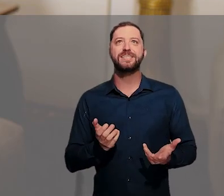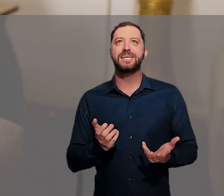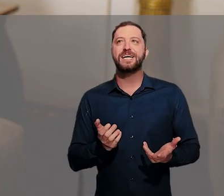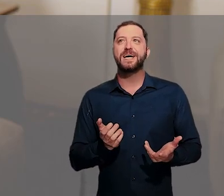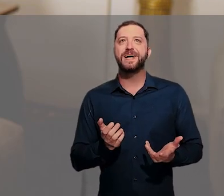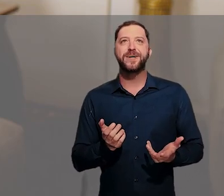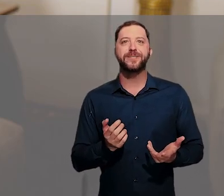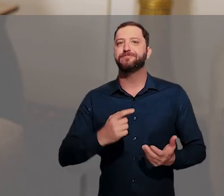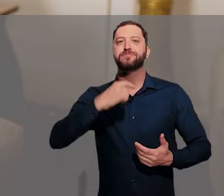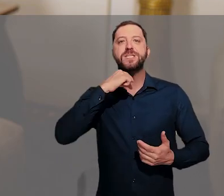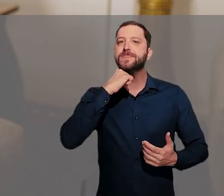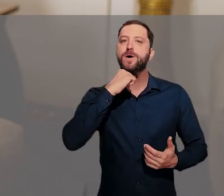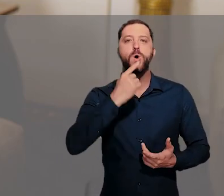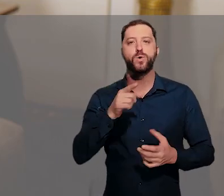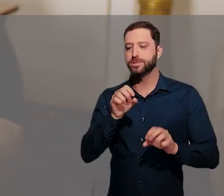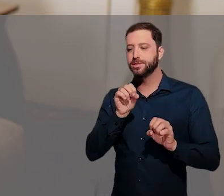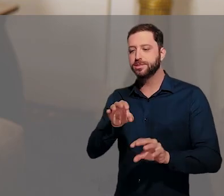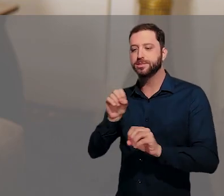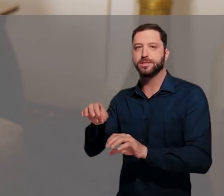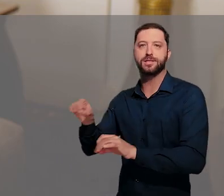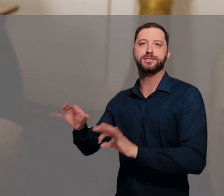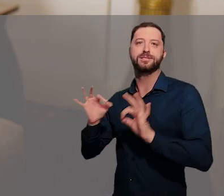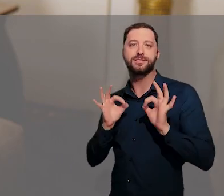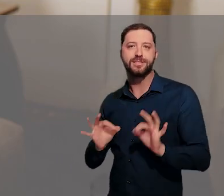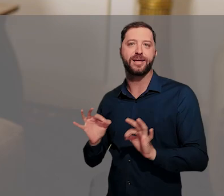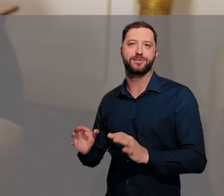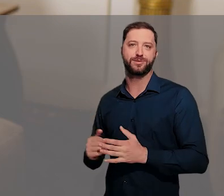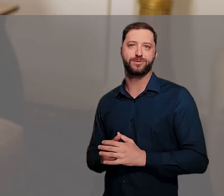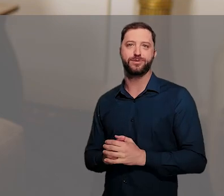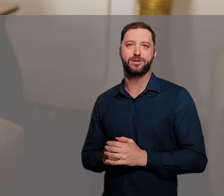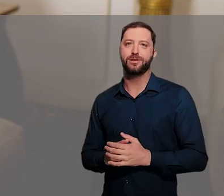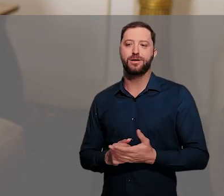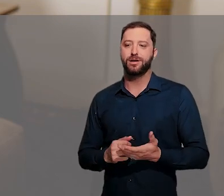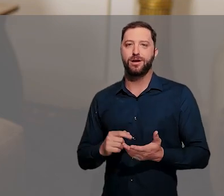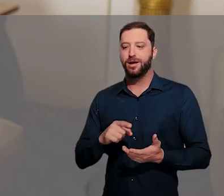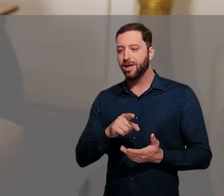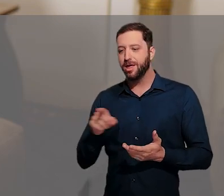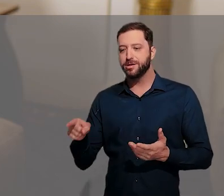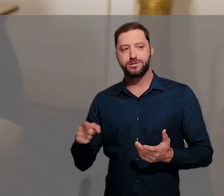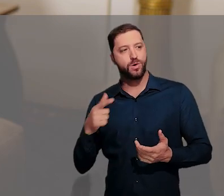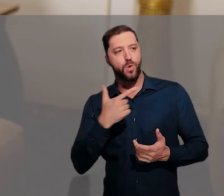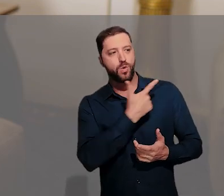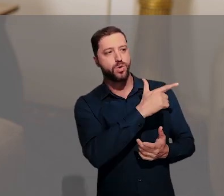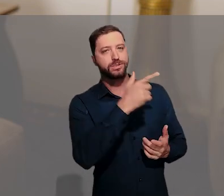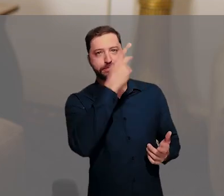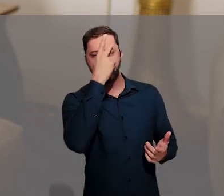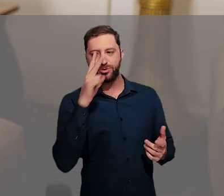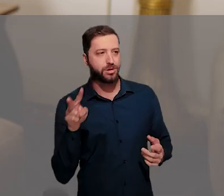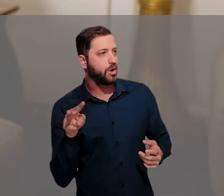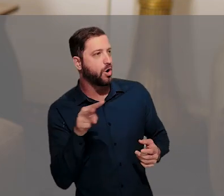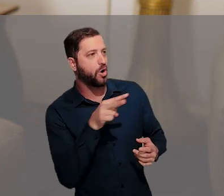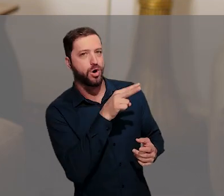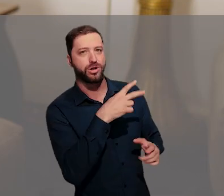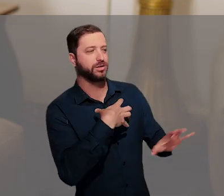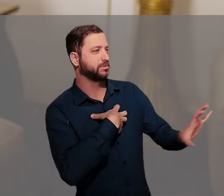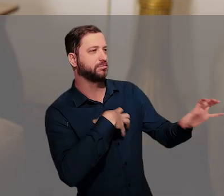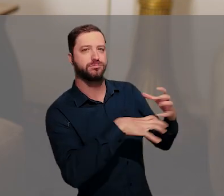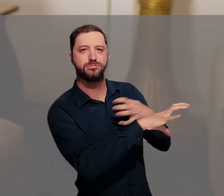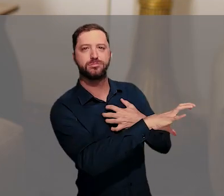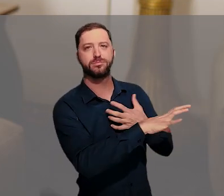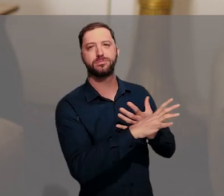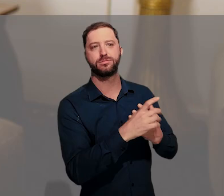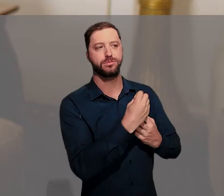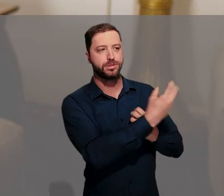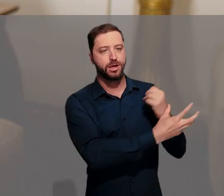de não conseguir passar a mensagem certa para as crianças, que é deles poderem olhar pelo próximo, deles poderem